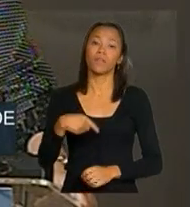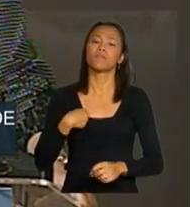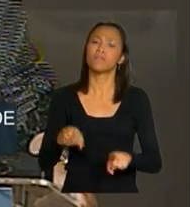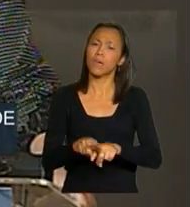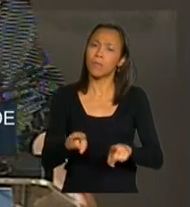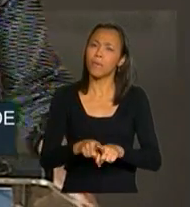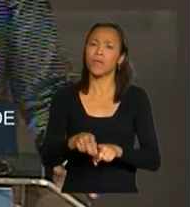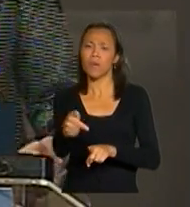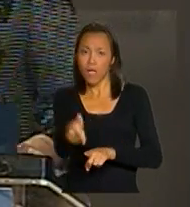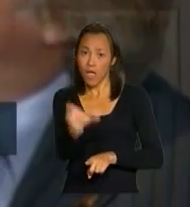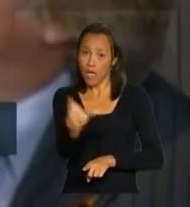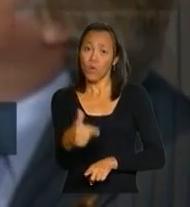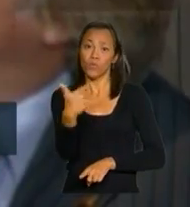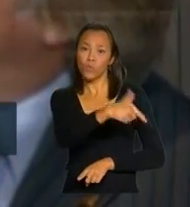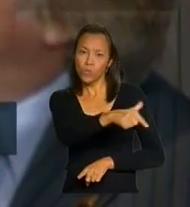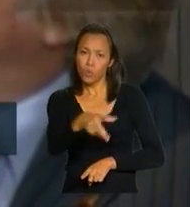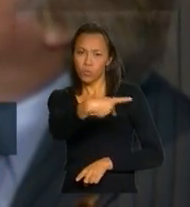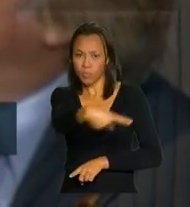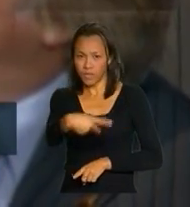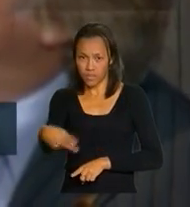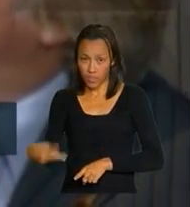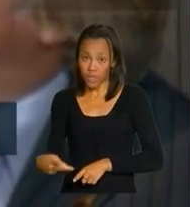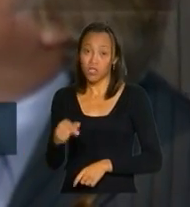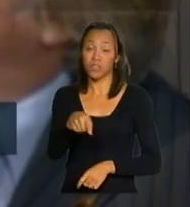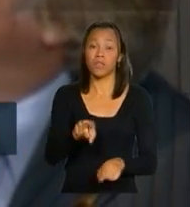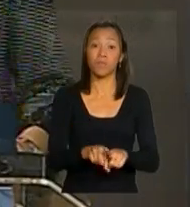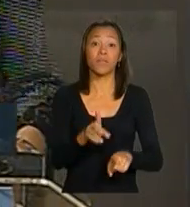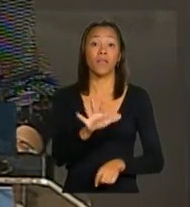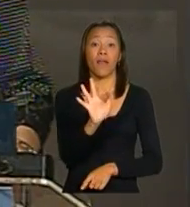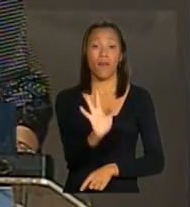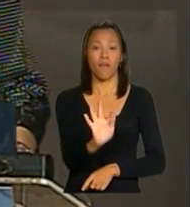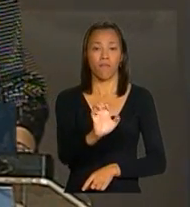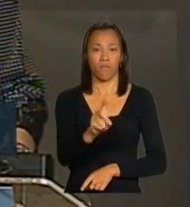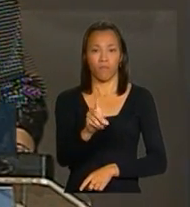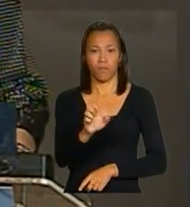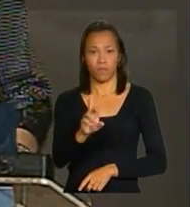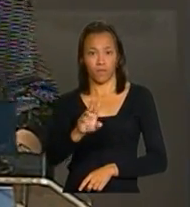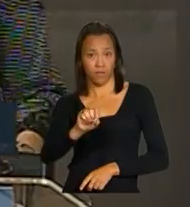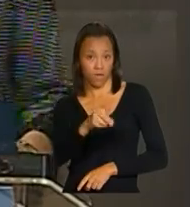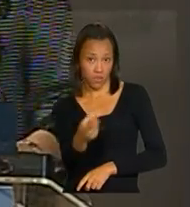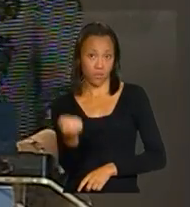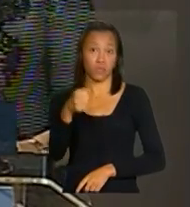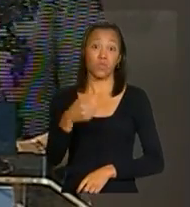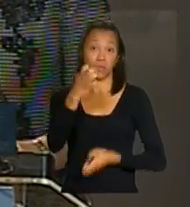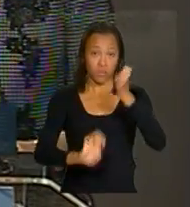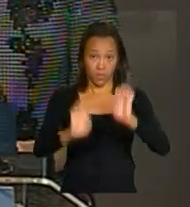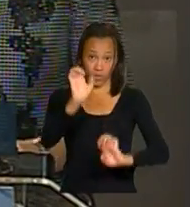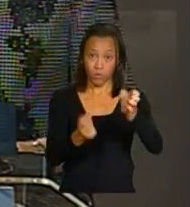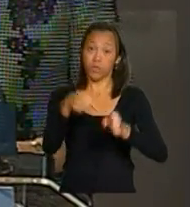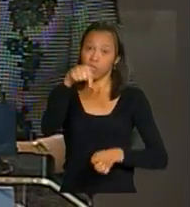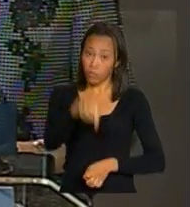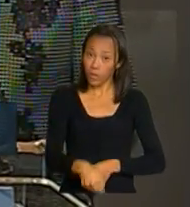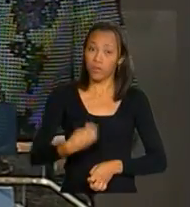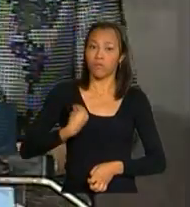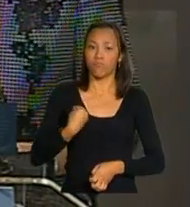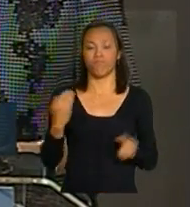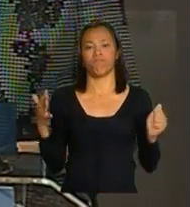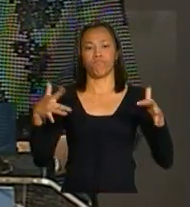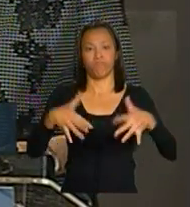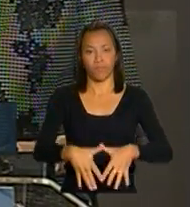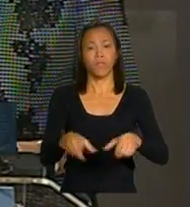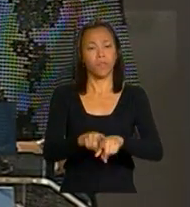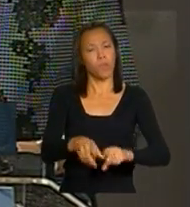cumprimento todos os presidentes das federações das indústrias aqui presentes. Queria cumprimentar os